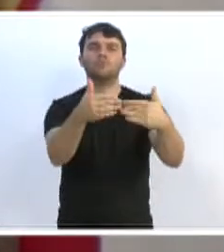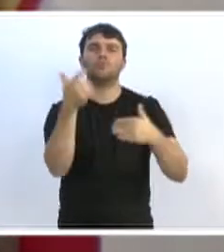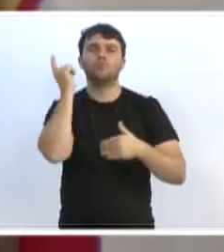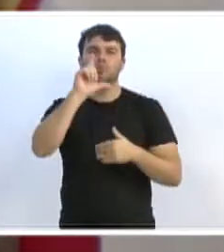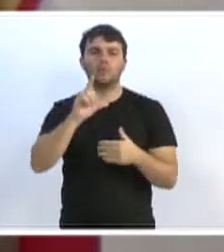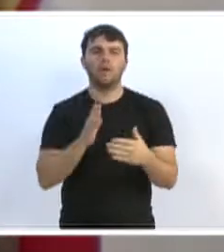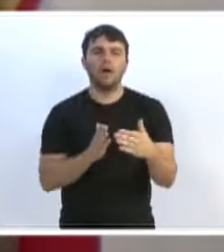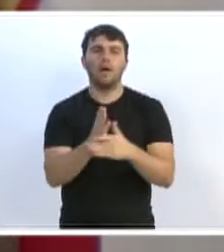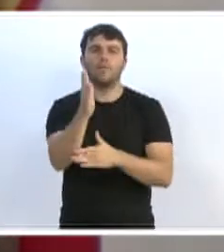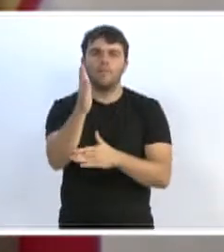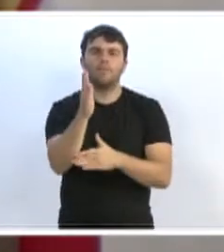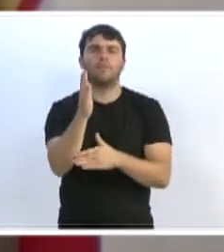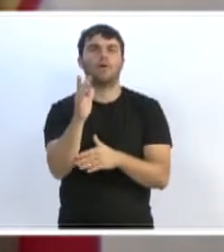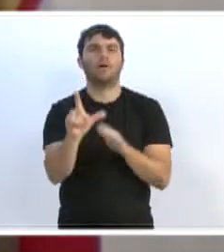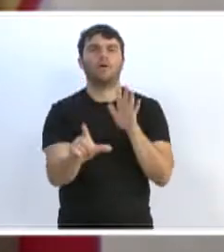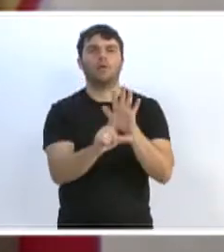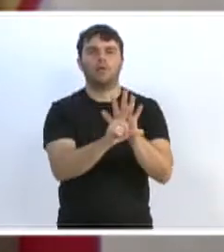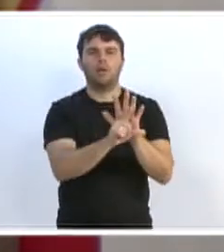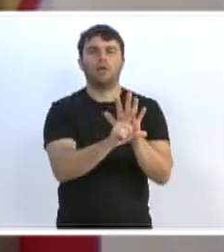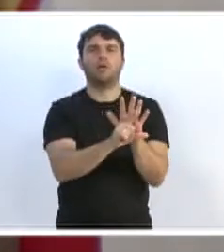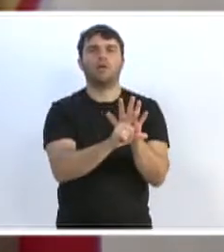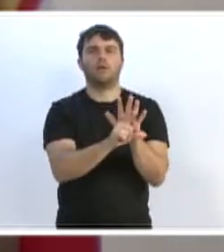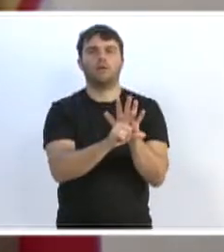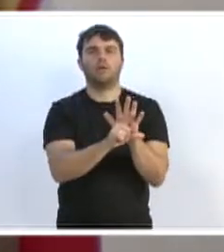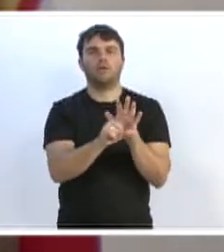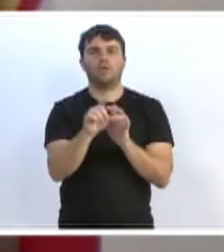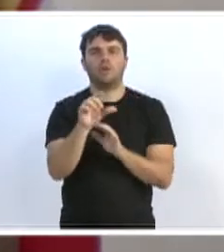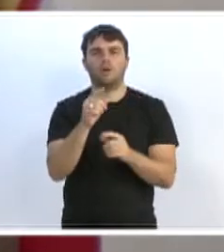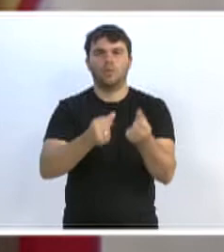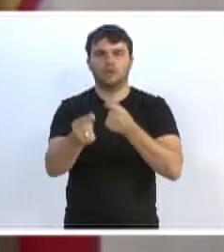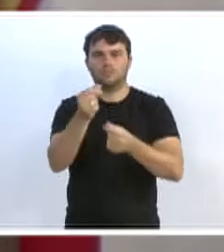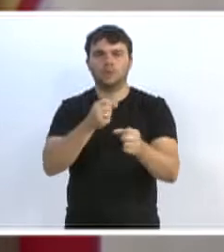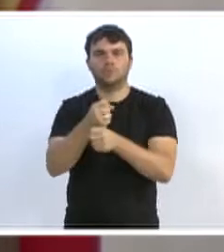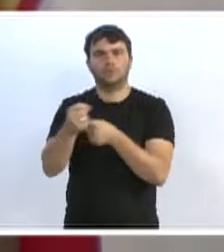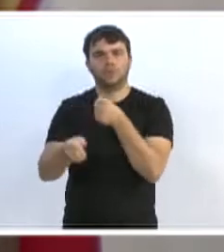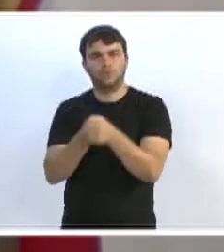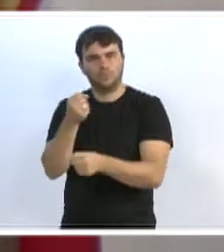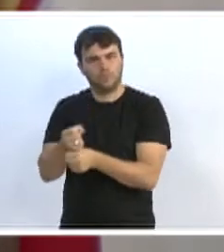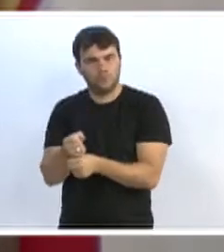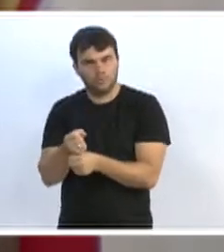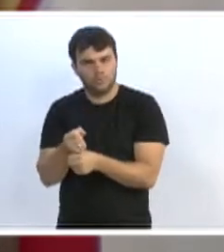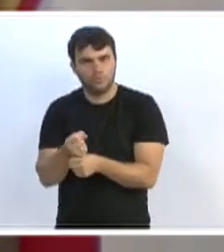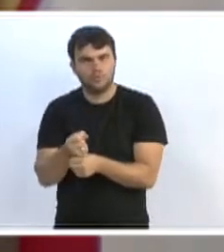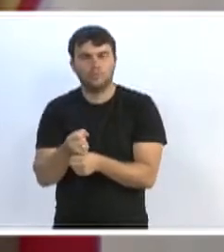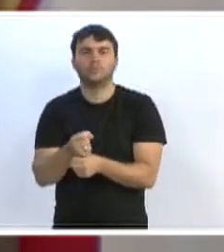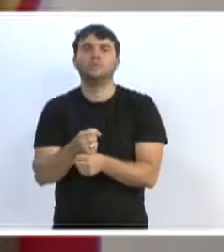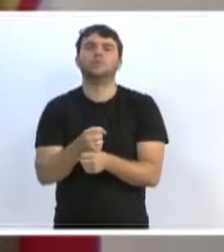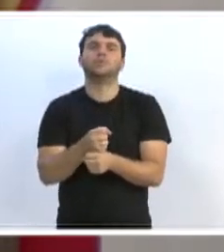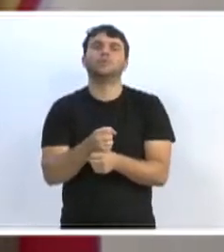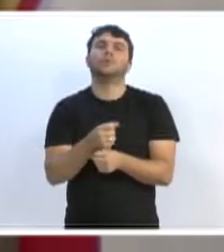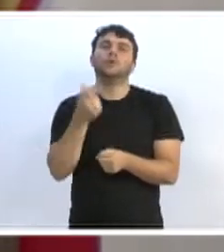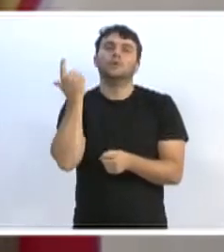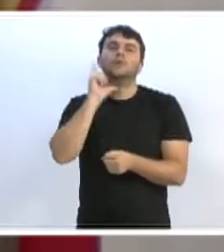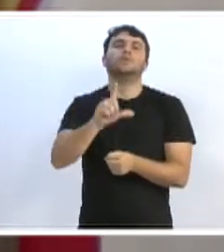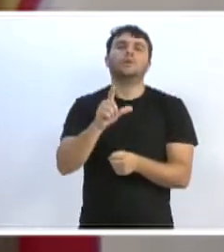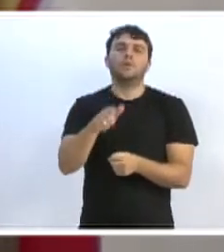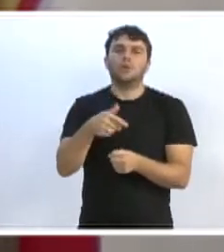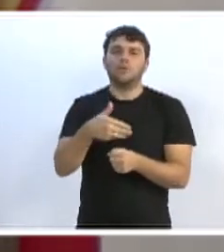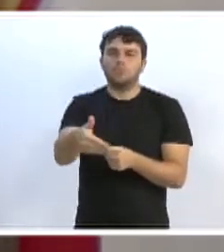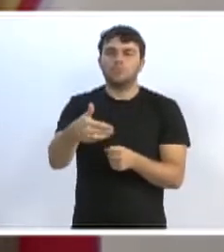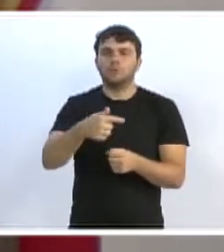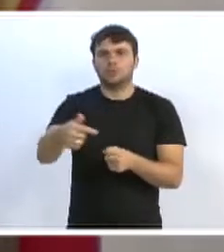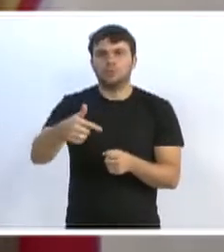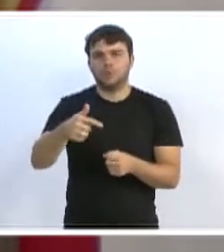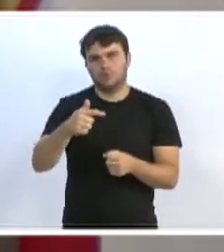aprovar a lei de orçamento anual. Essa lei vai entrar, senhores vereadores, com certeza na semana que vem ou na outra, porque